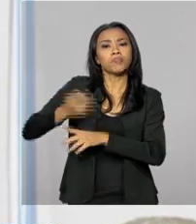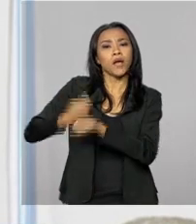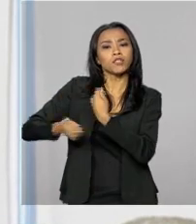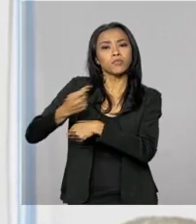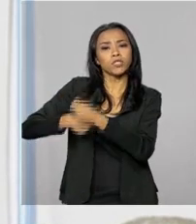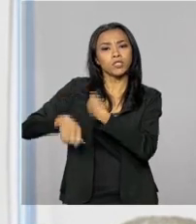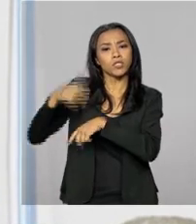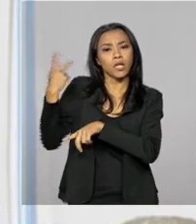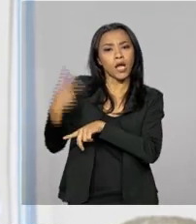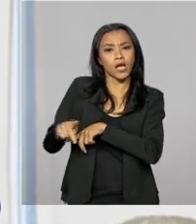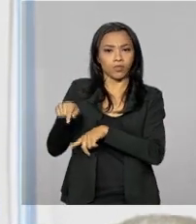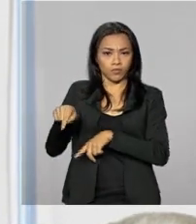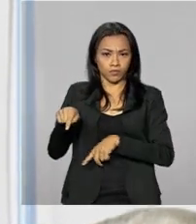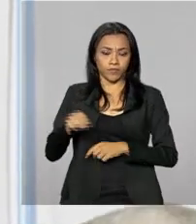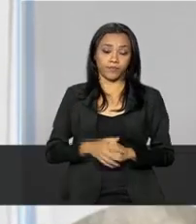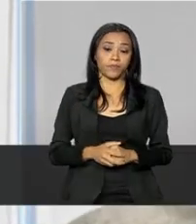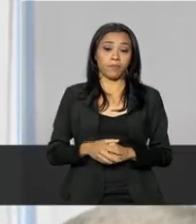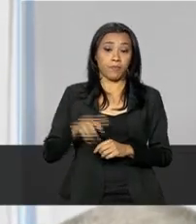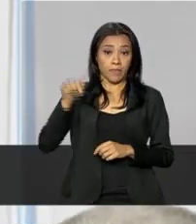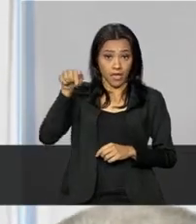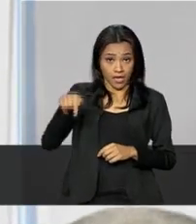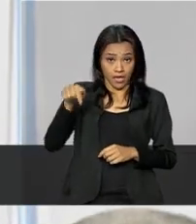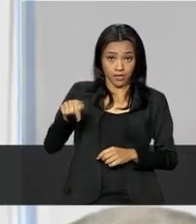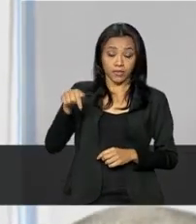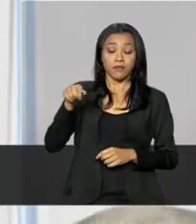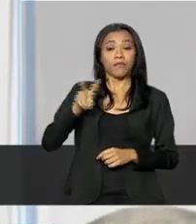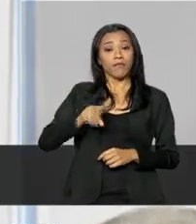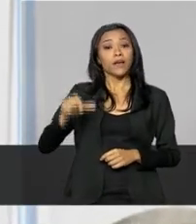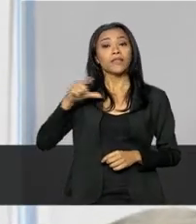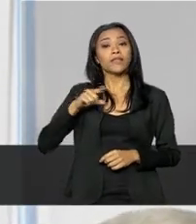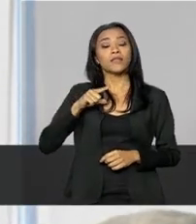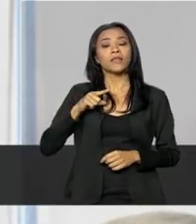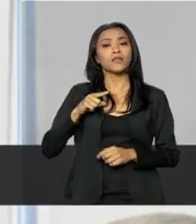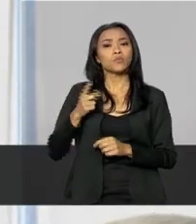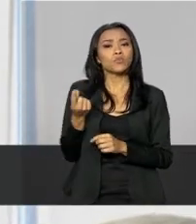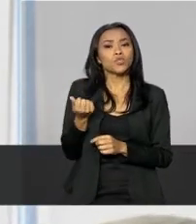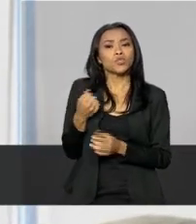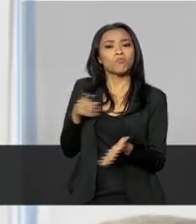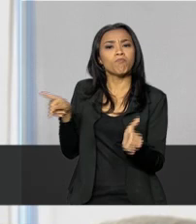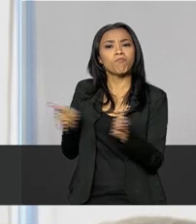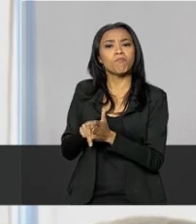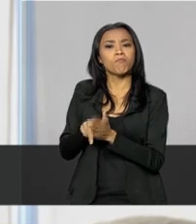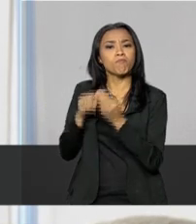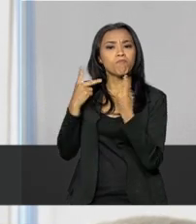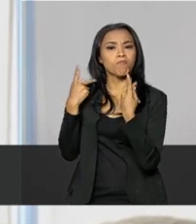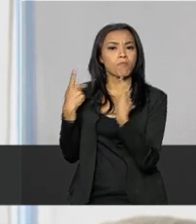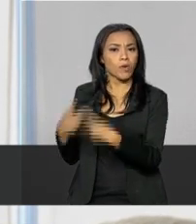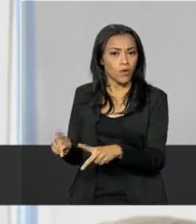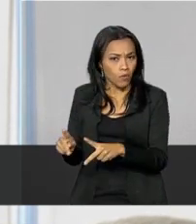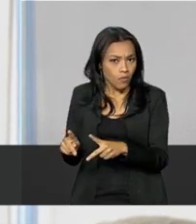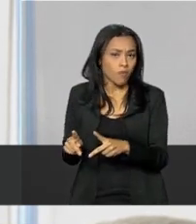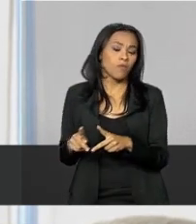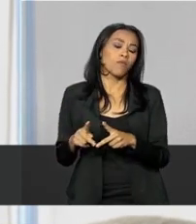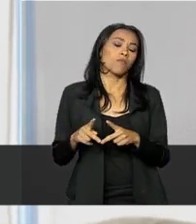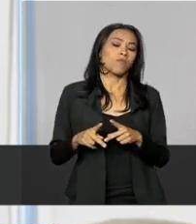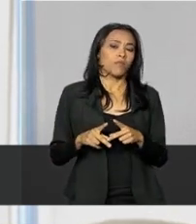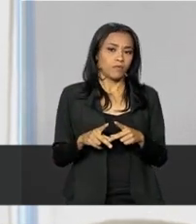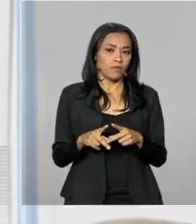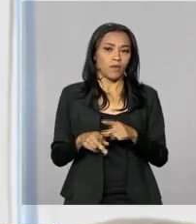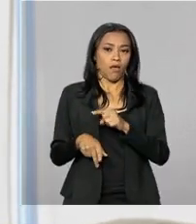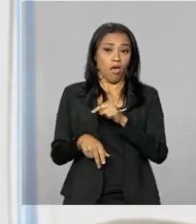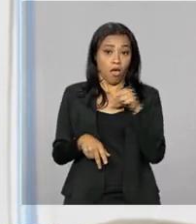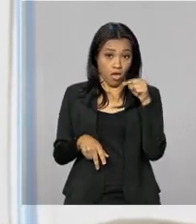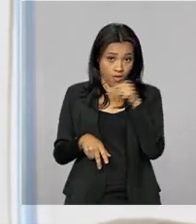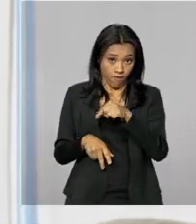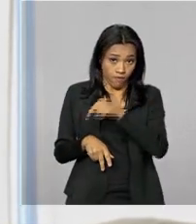abrahan ela terá uma fonte específica de de recursos é ela